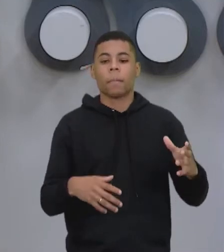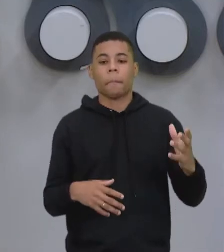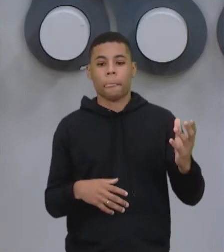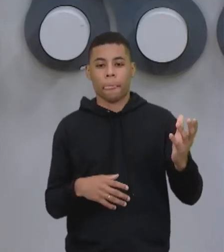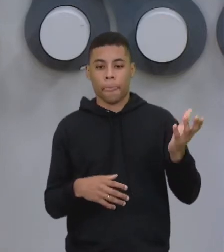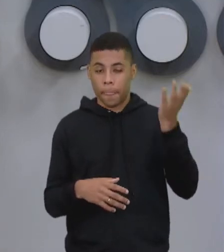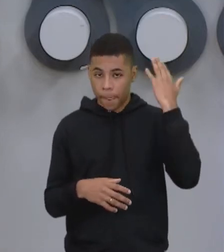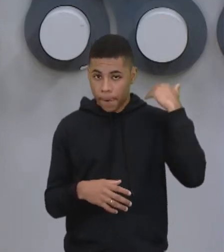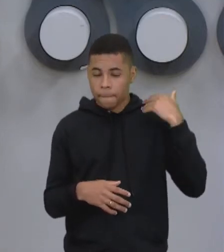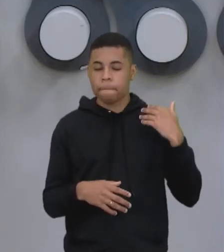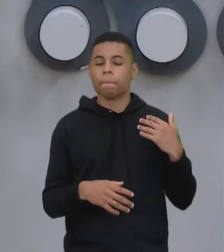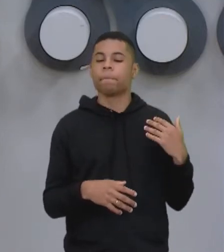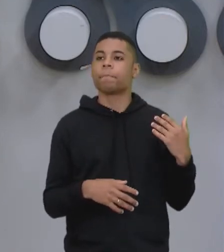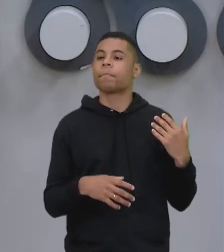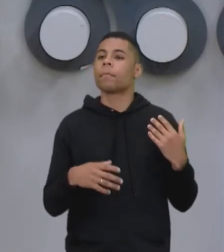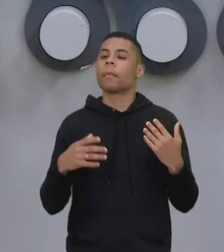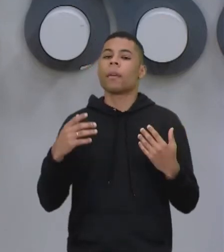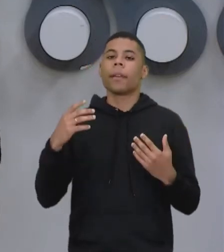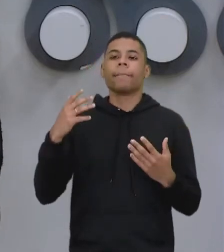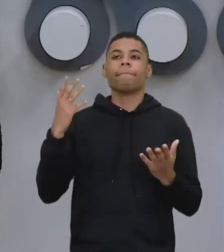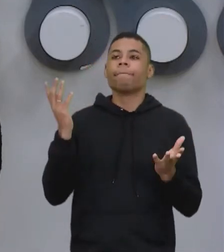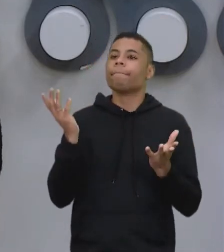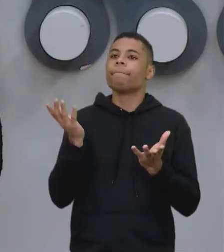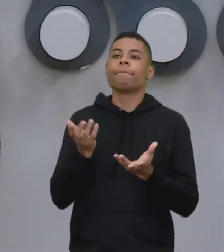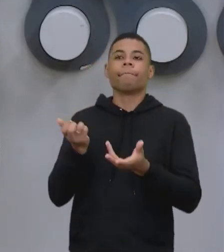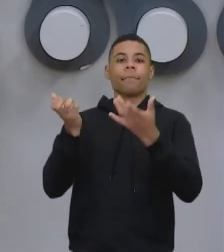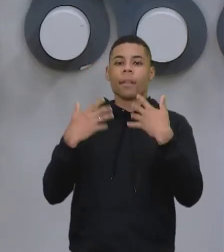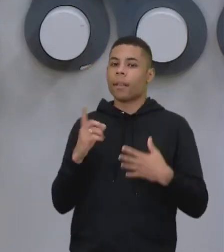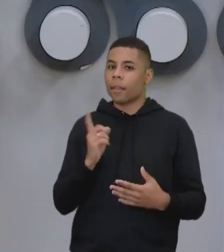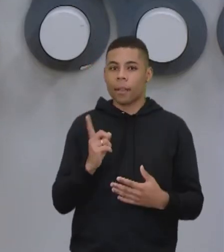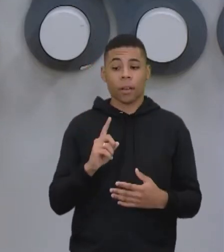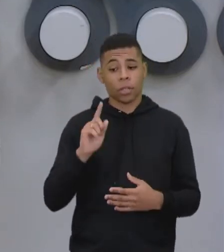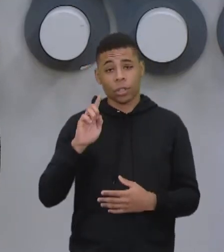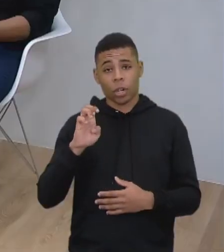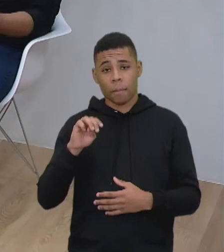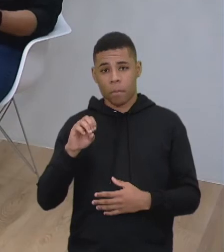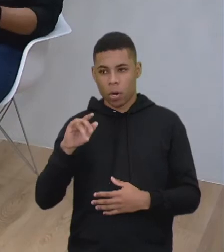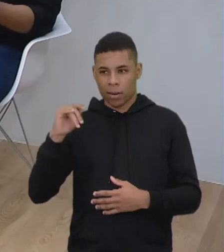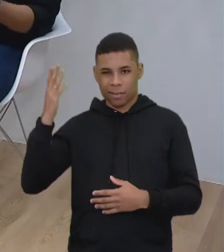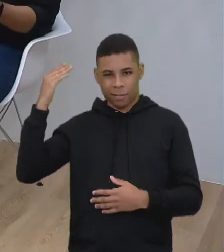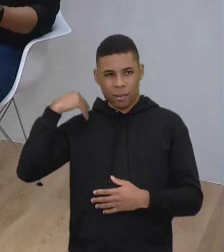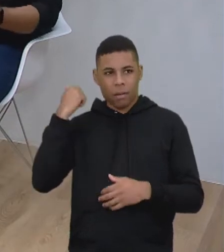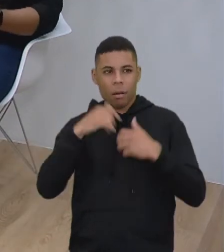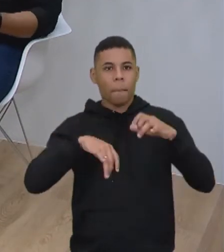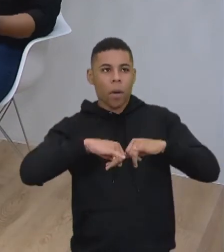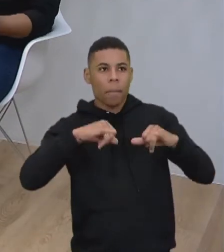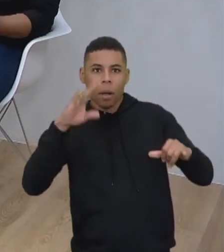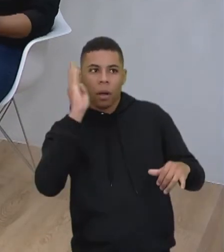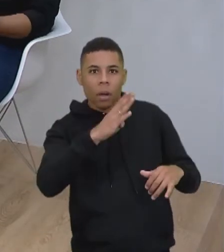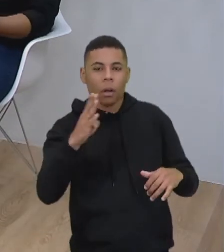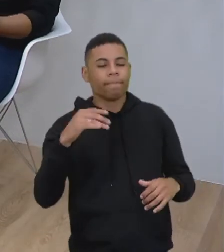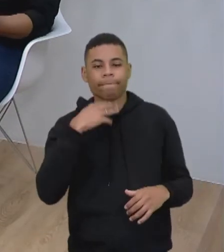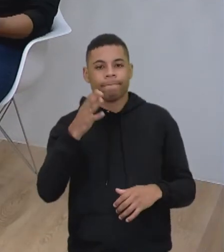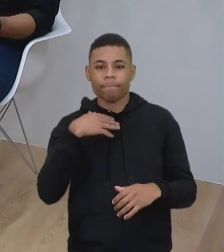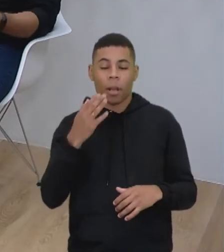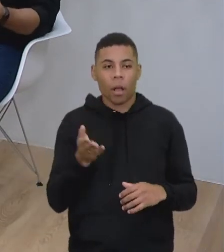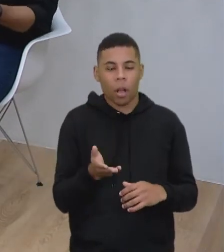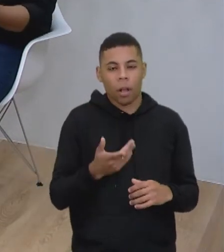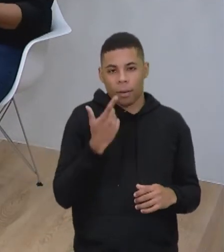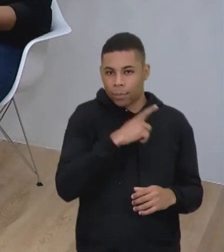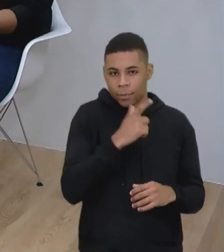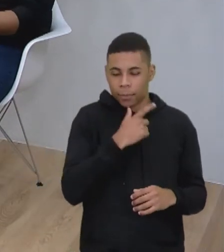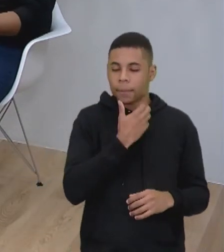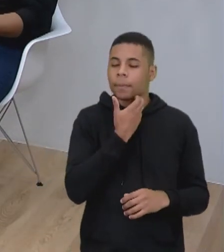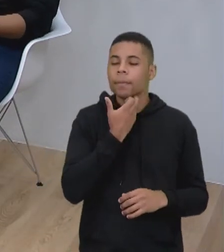tinha tanto a representatividade e que a mídia hegemônica não dava conta e não deu conta. E aí foi preciso surgir esses novos processos. Então acho que